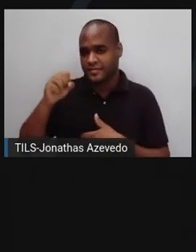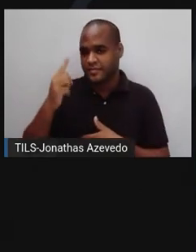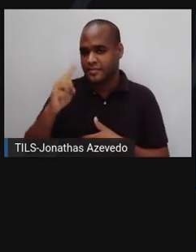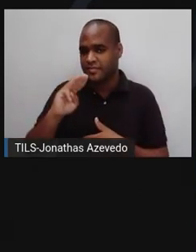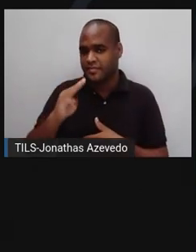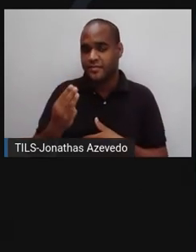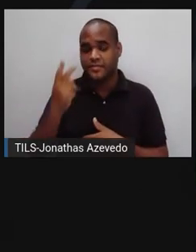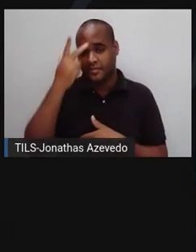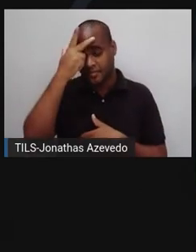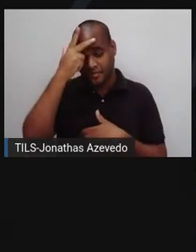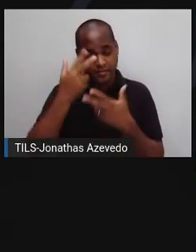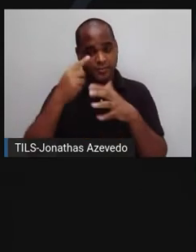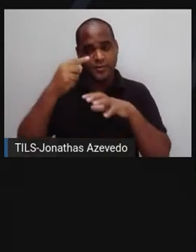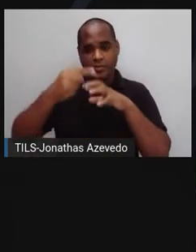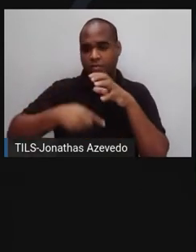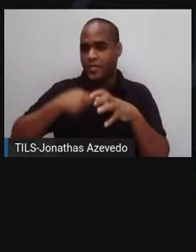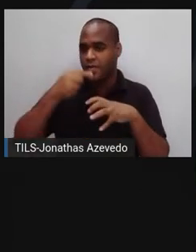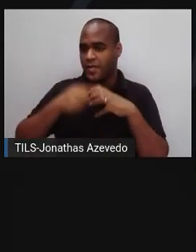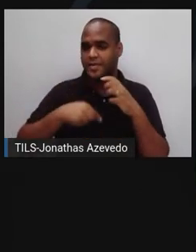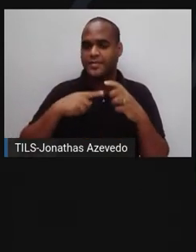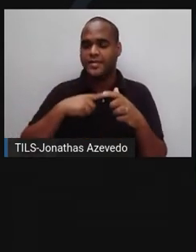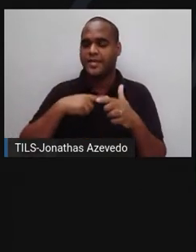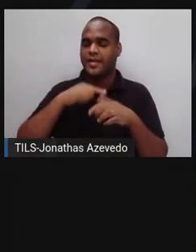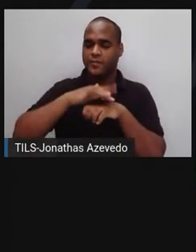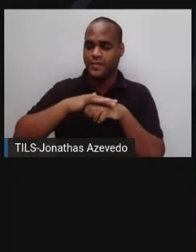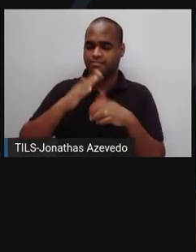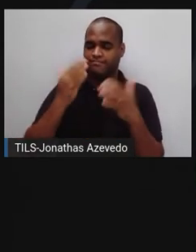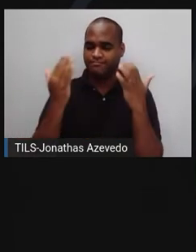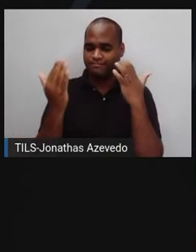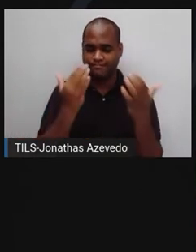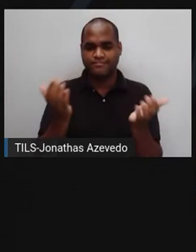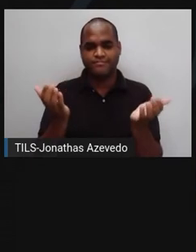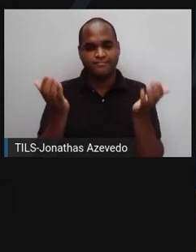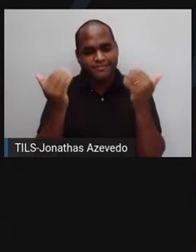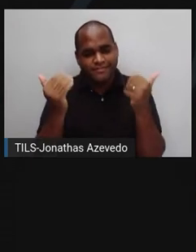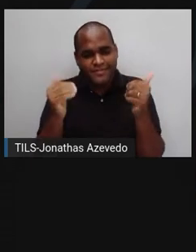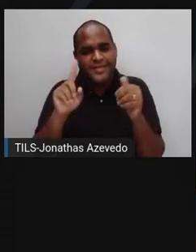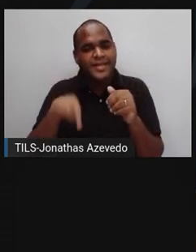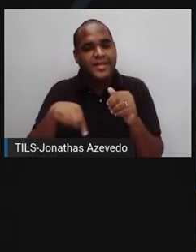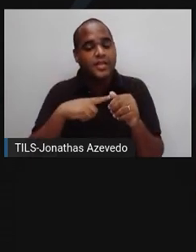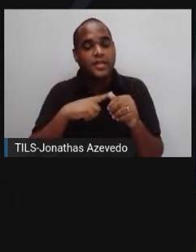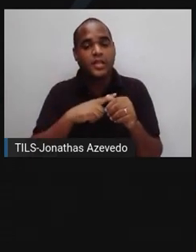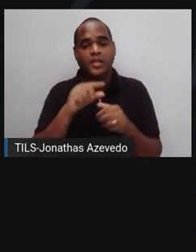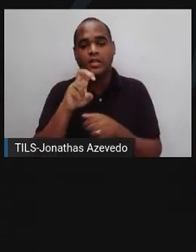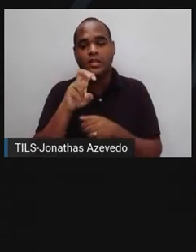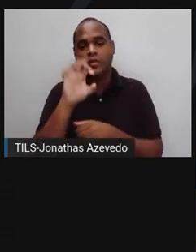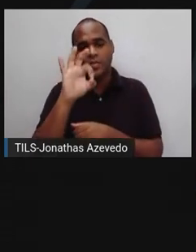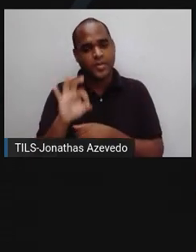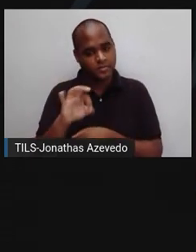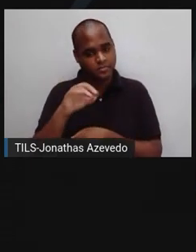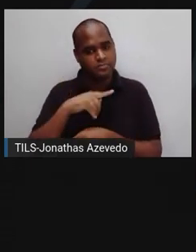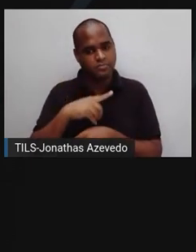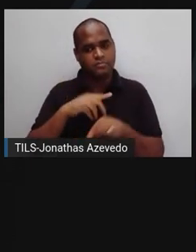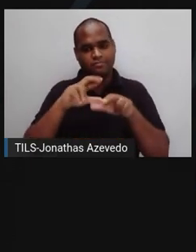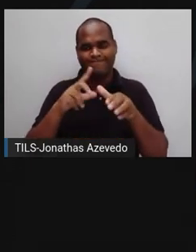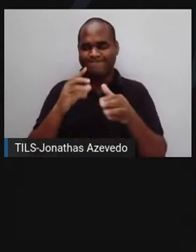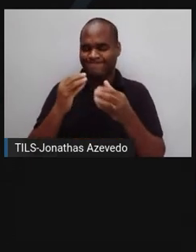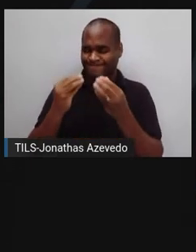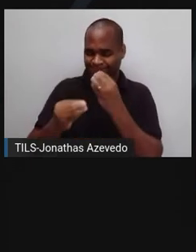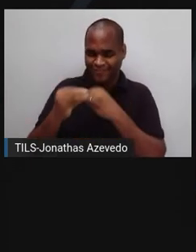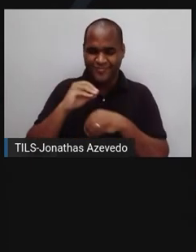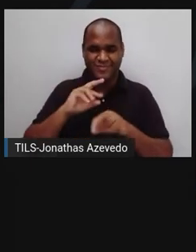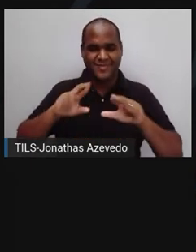em todo mundo sofre a psicológica se cerca de cinco por cento dos brasileiros têm distúrbios alimentares